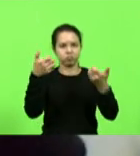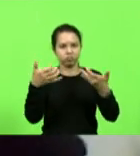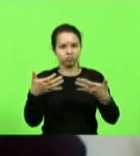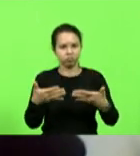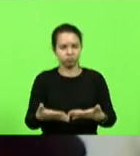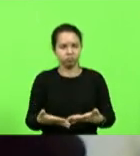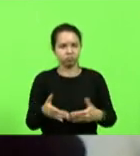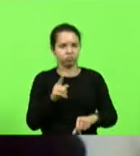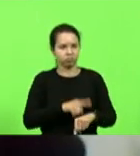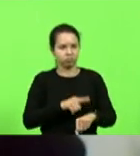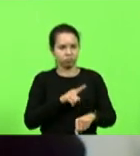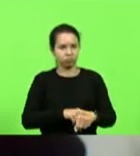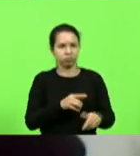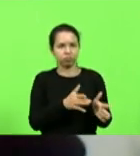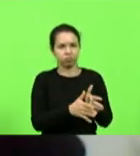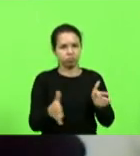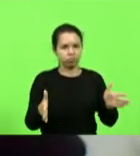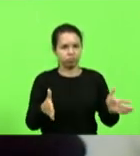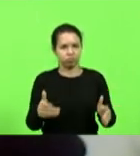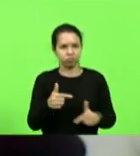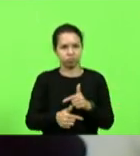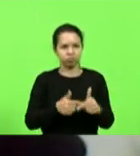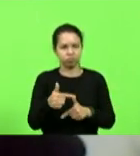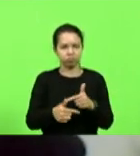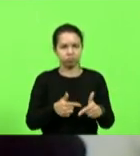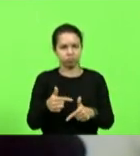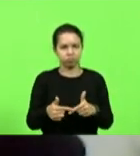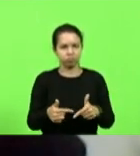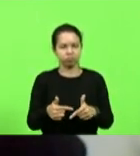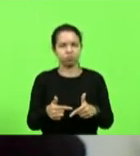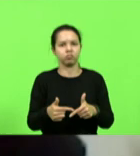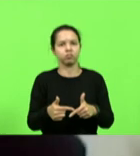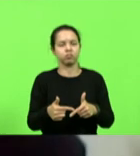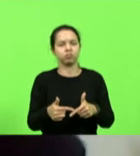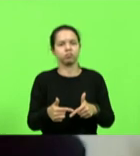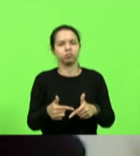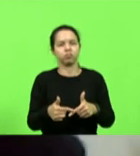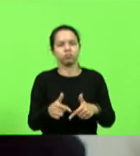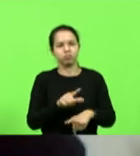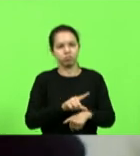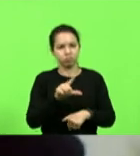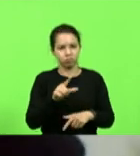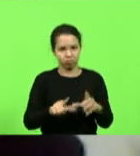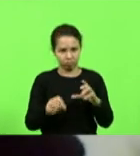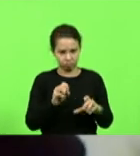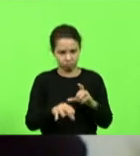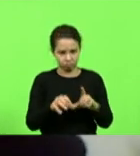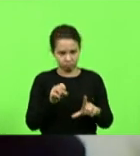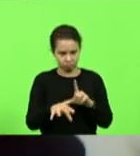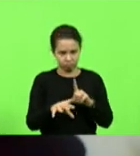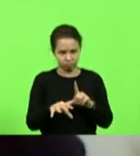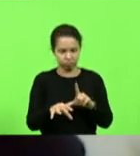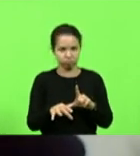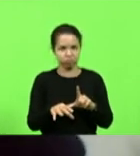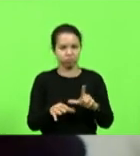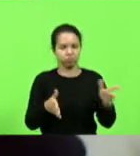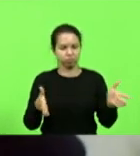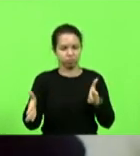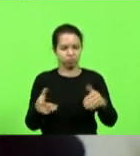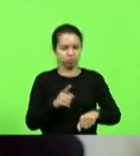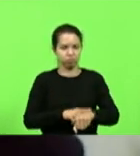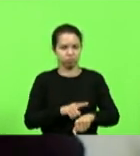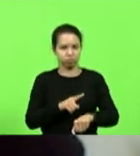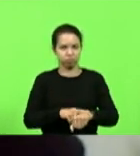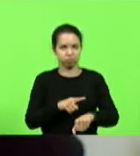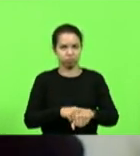horária acadêmica nas licenciaturas, elas não trazem uma carga horária do ponto de vista da compreensão